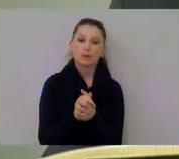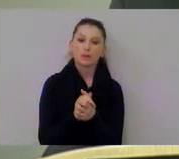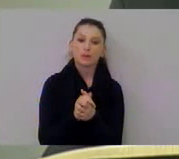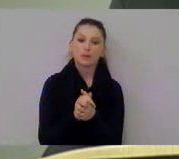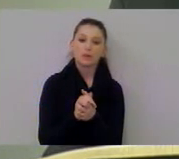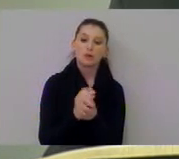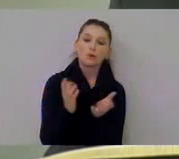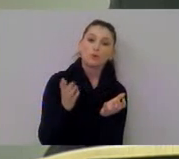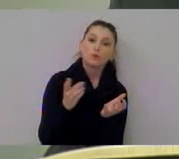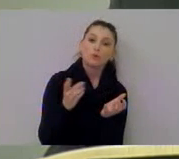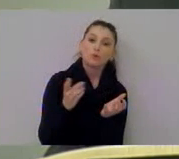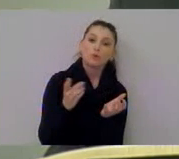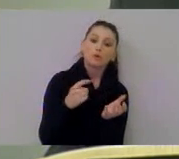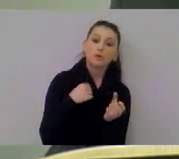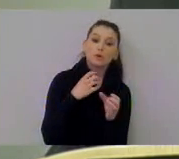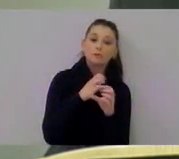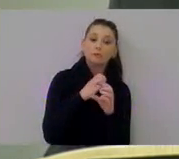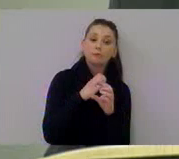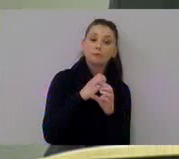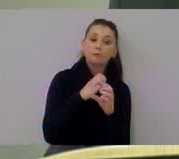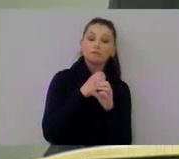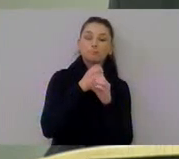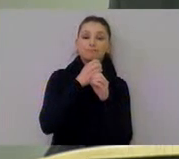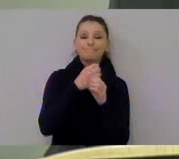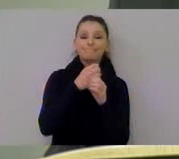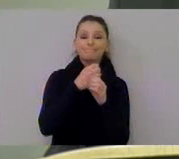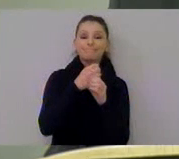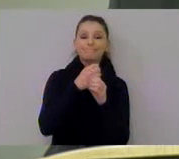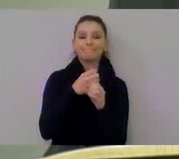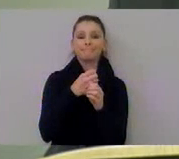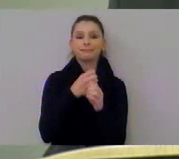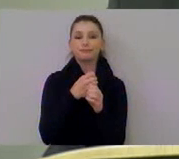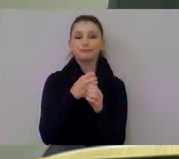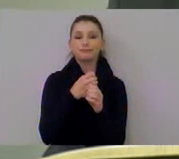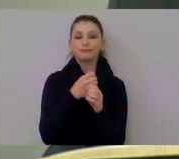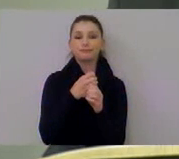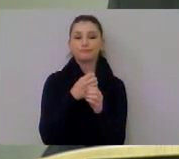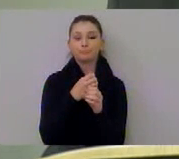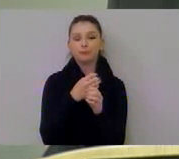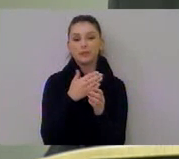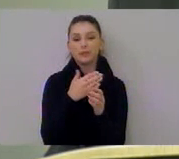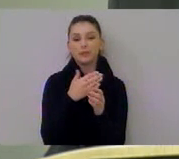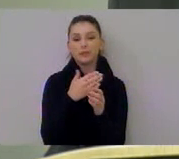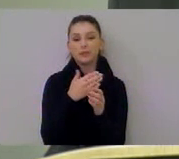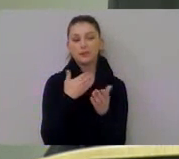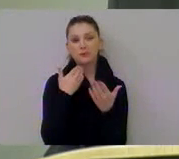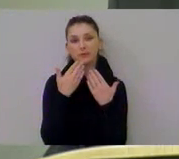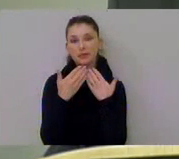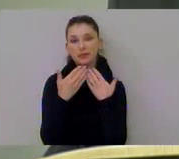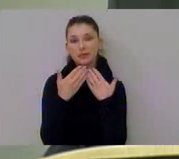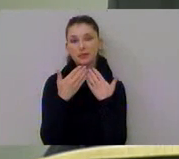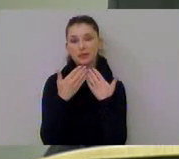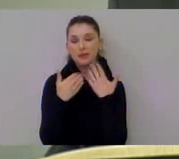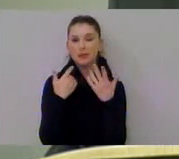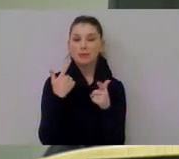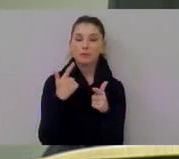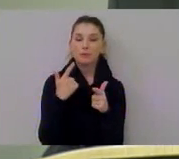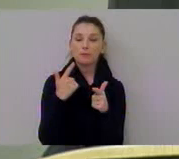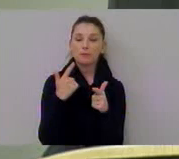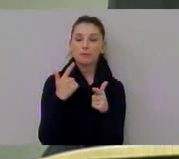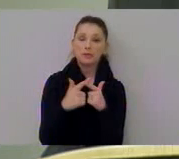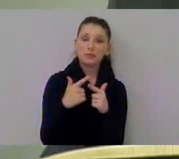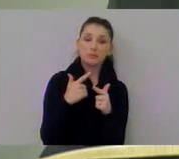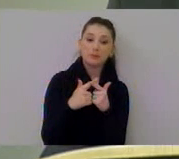novamente para falar dos nossos problemas que a gente vem enfrentando.